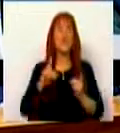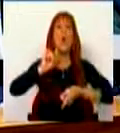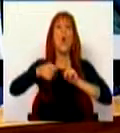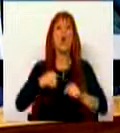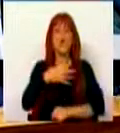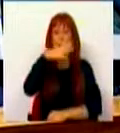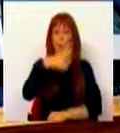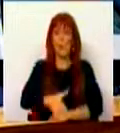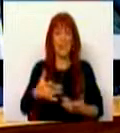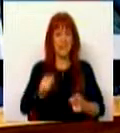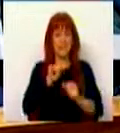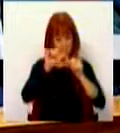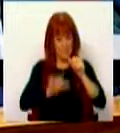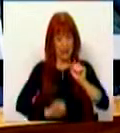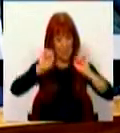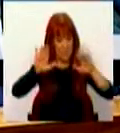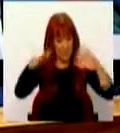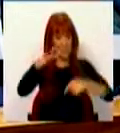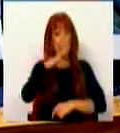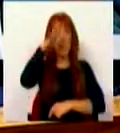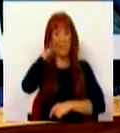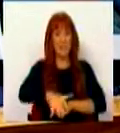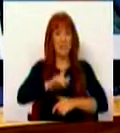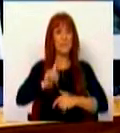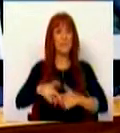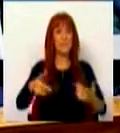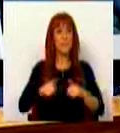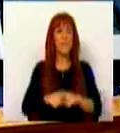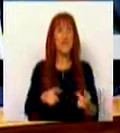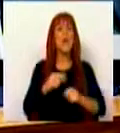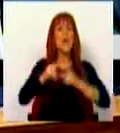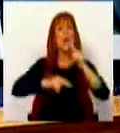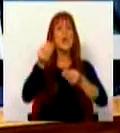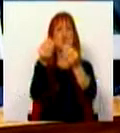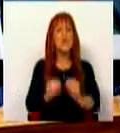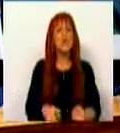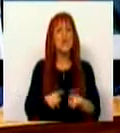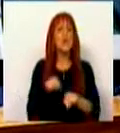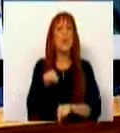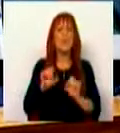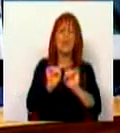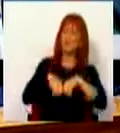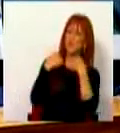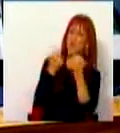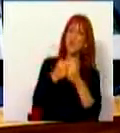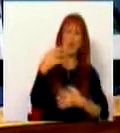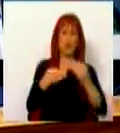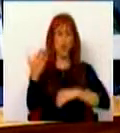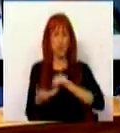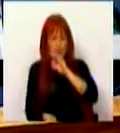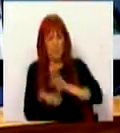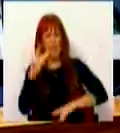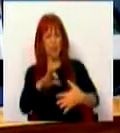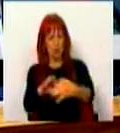Trata-se, como eu disse na minha intervenção inicial, de facto, de construir uma sociedade mais justa,